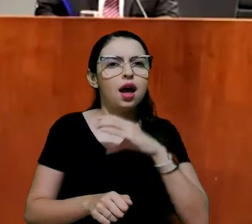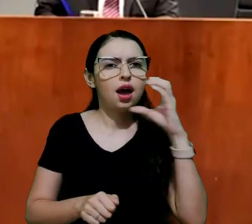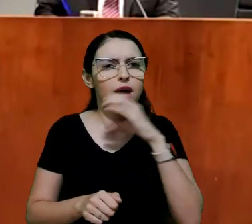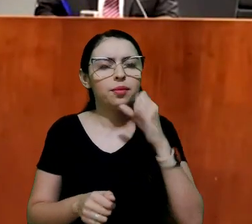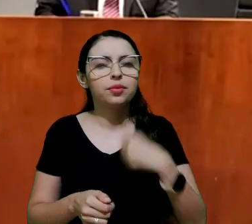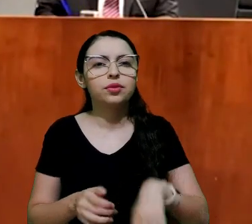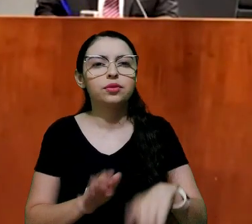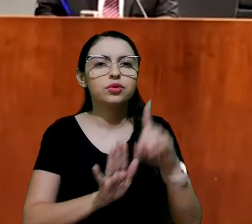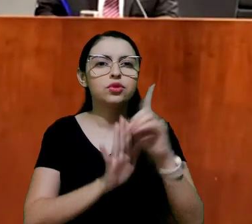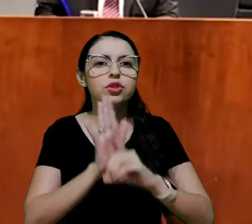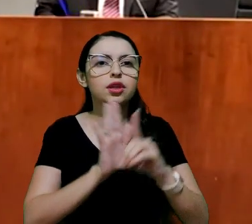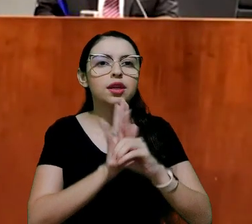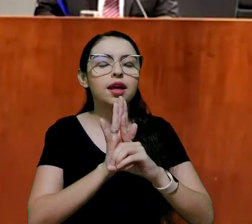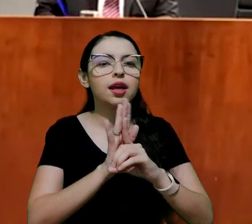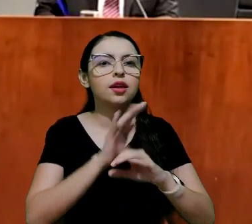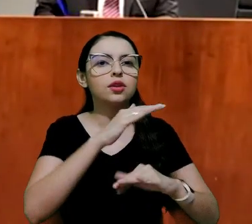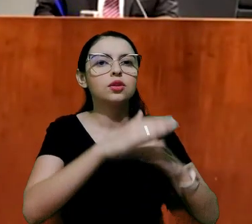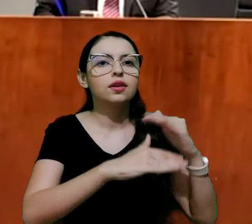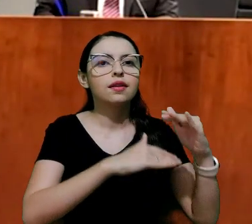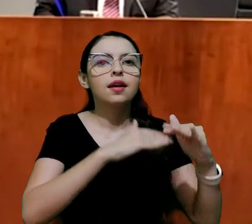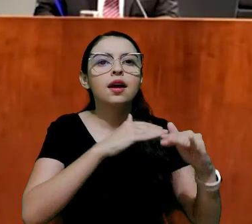de carroça,